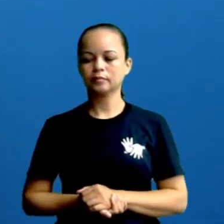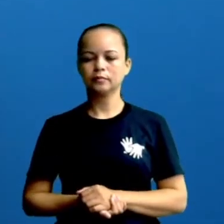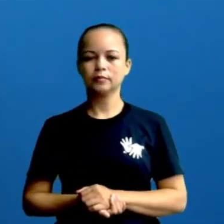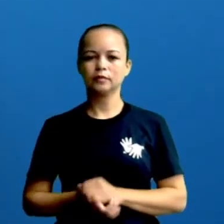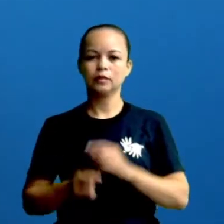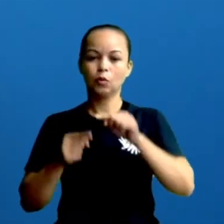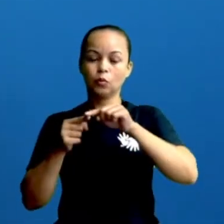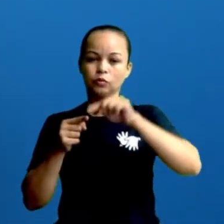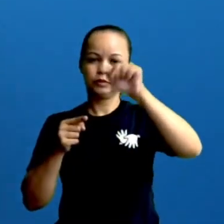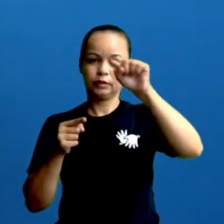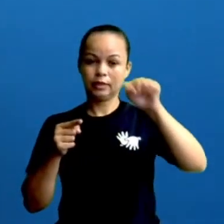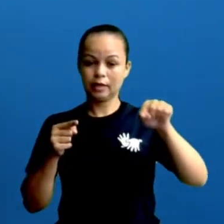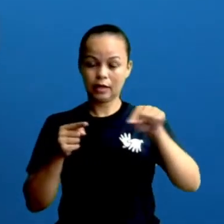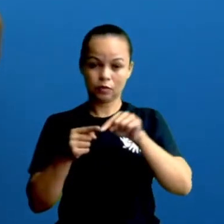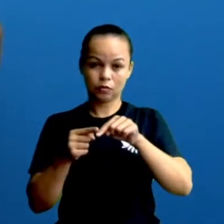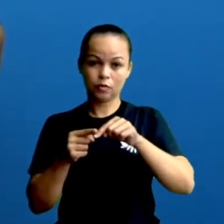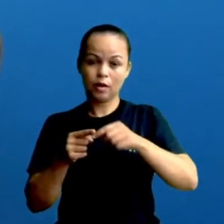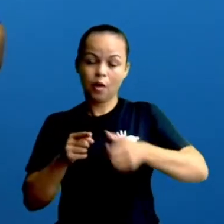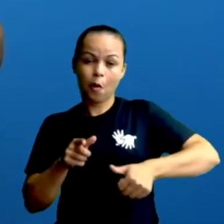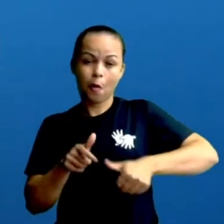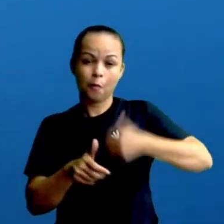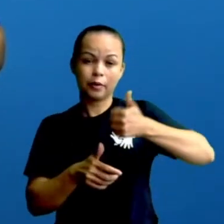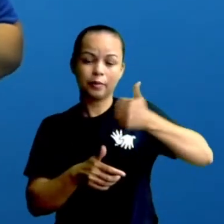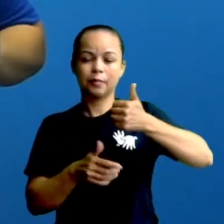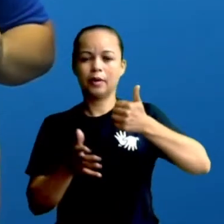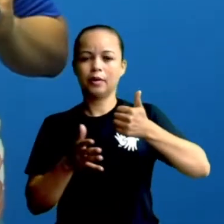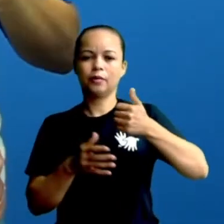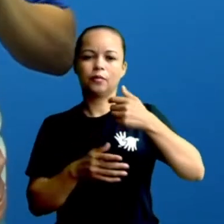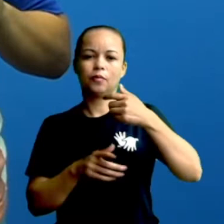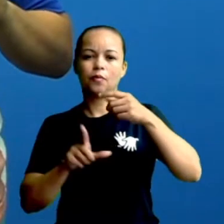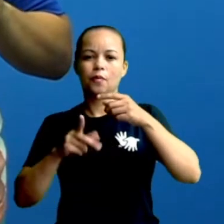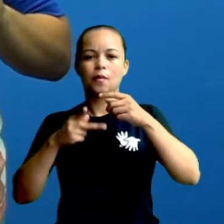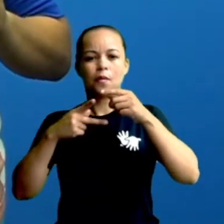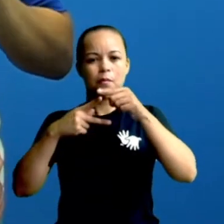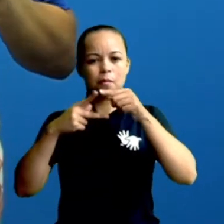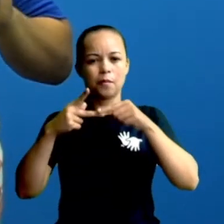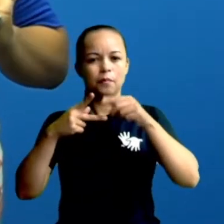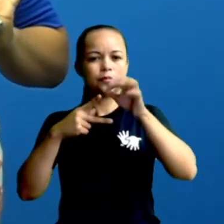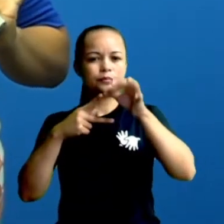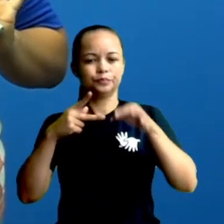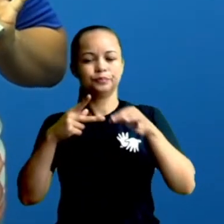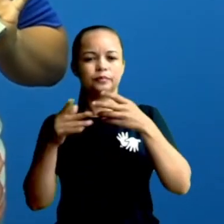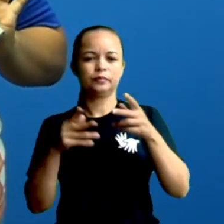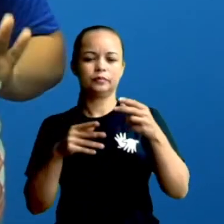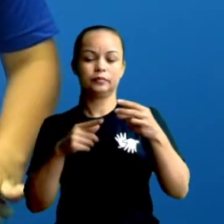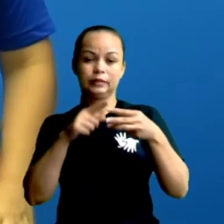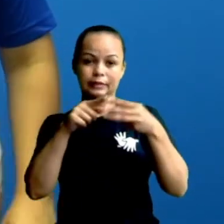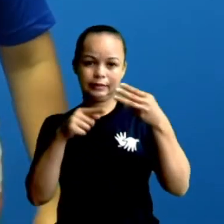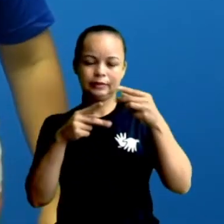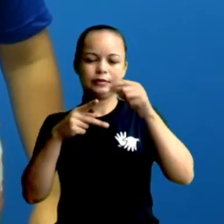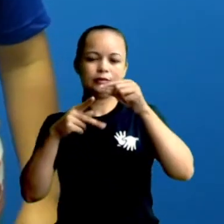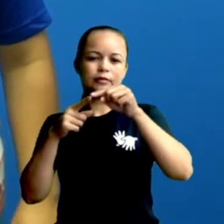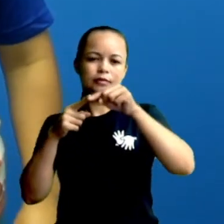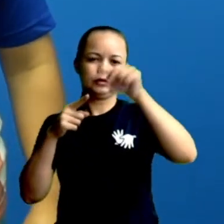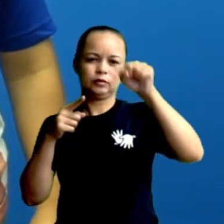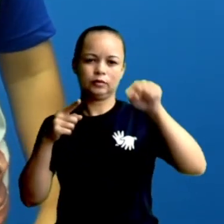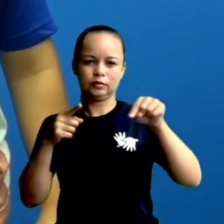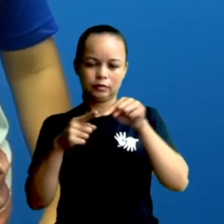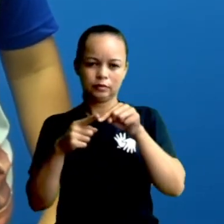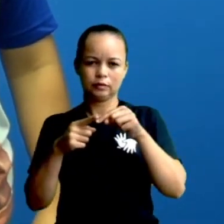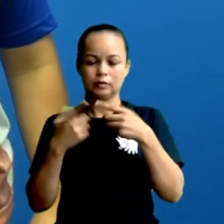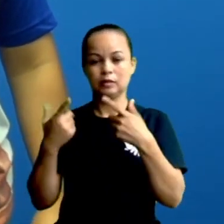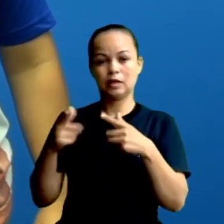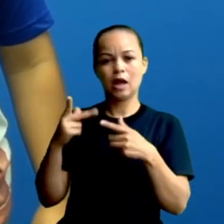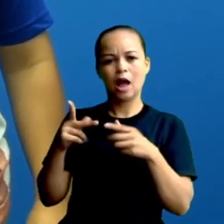triângulo é o nosso primeiro polígono, tá? 3 lados, 3 triângulos. A soma dos